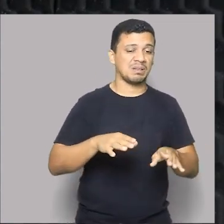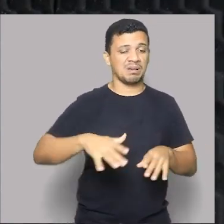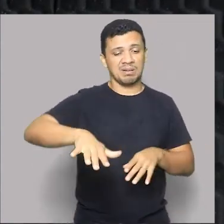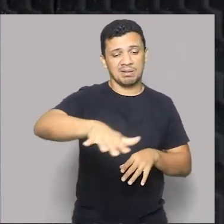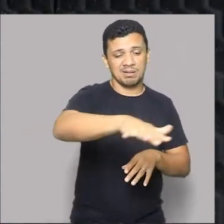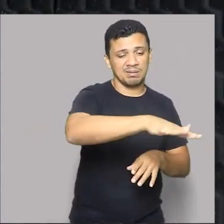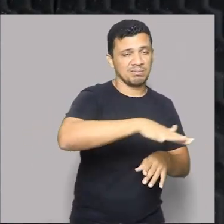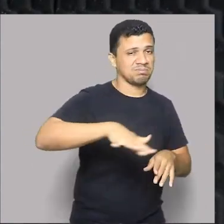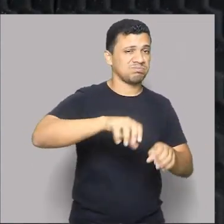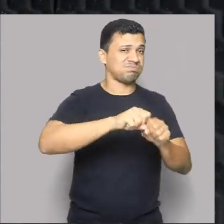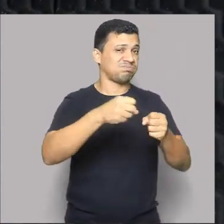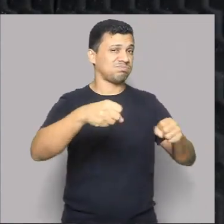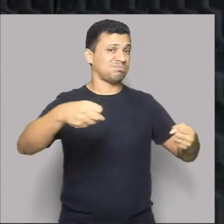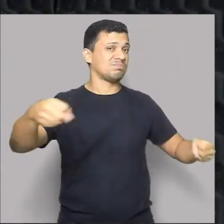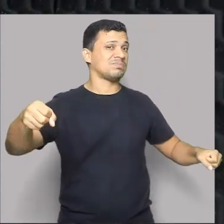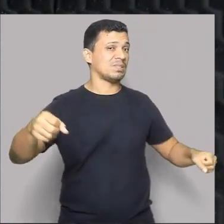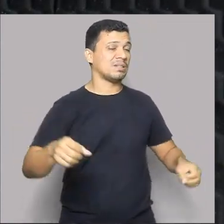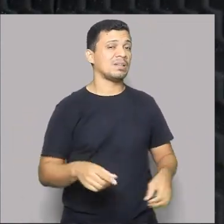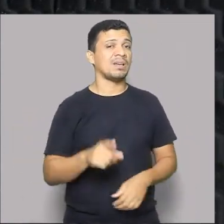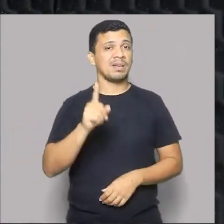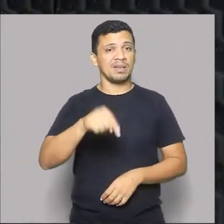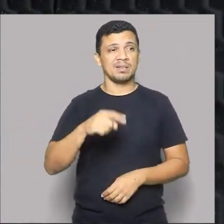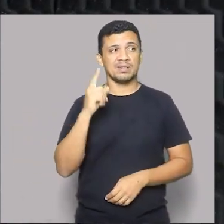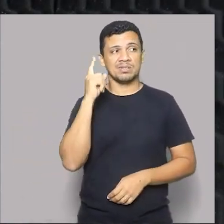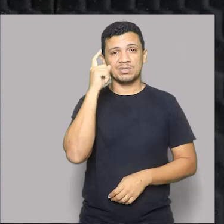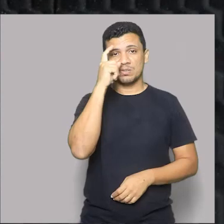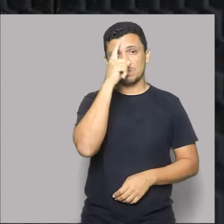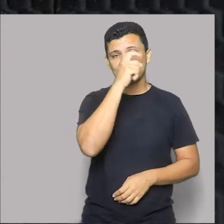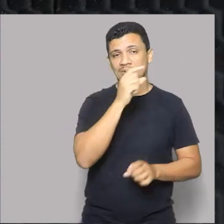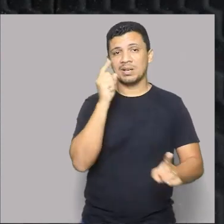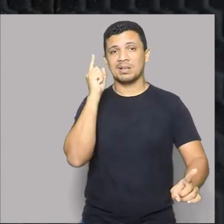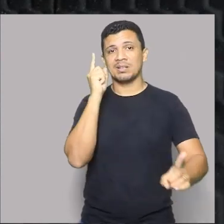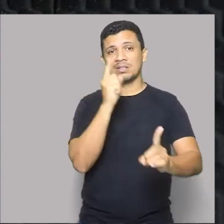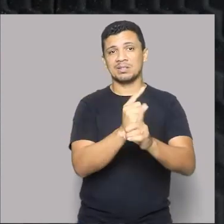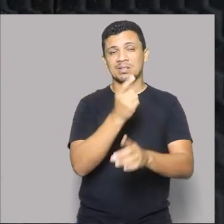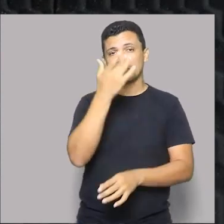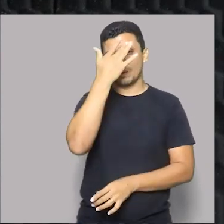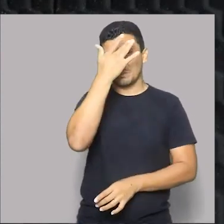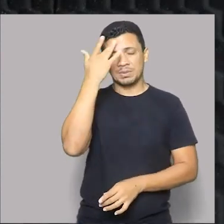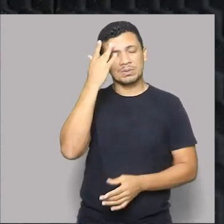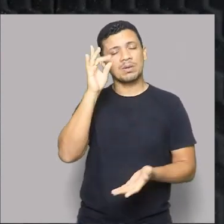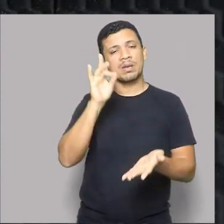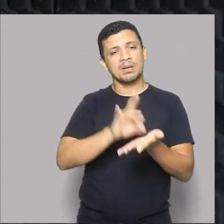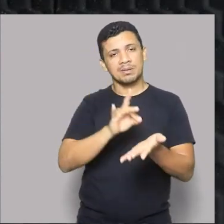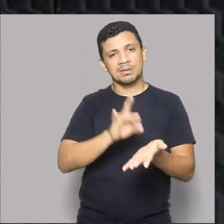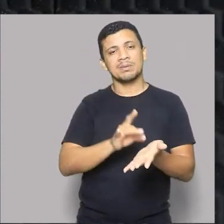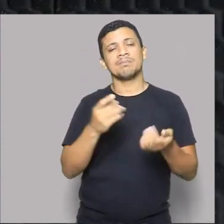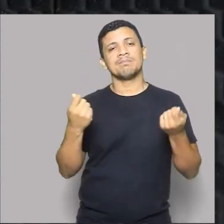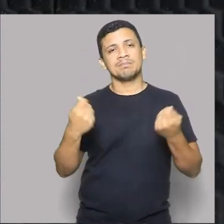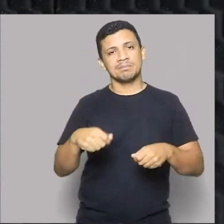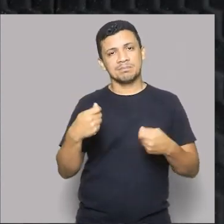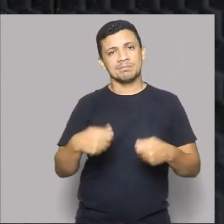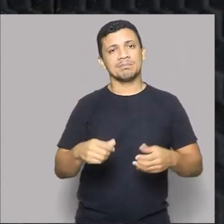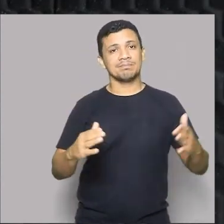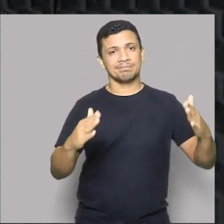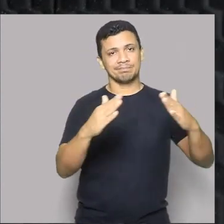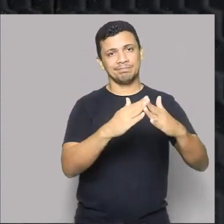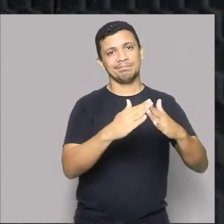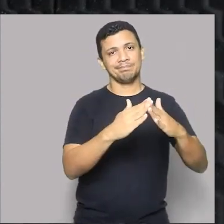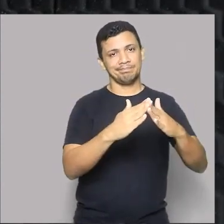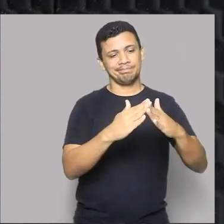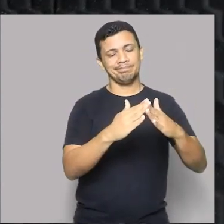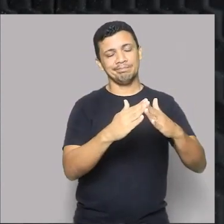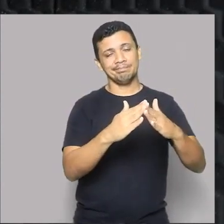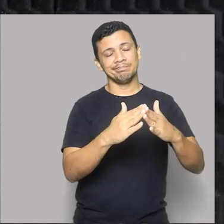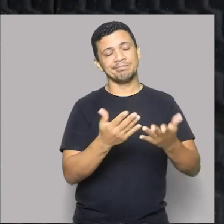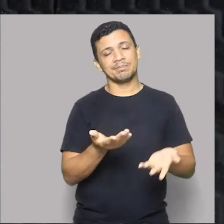país tem, e isso dificulta, então, a identificação das pessoas que realmente necessitam de casa. E é por isso